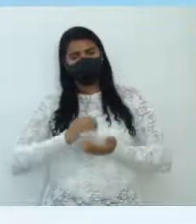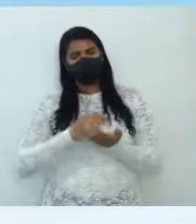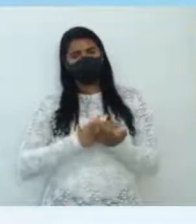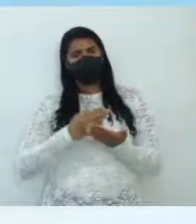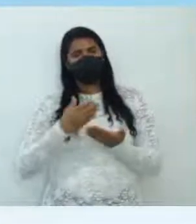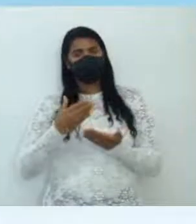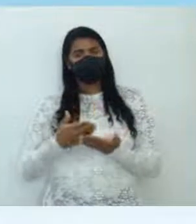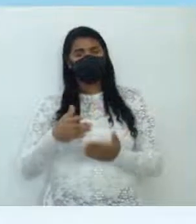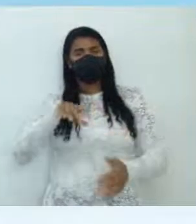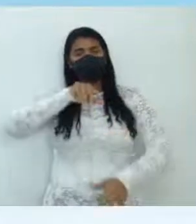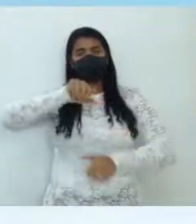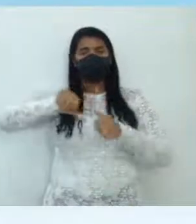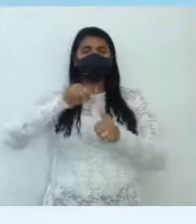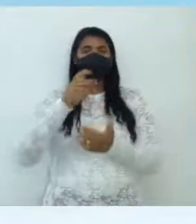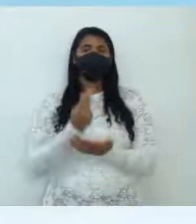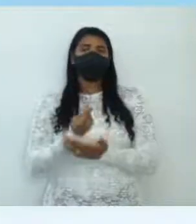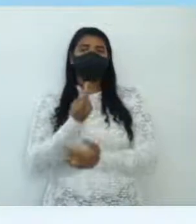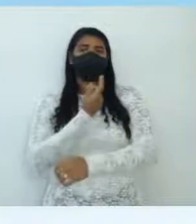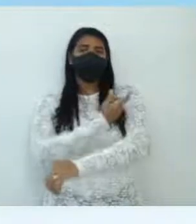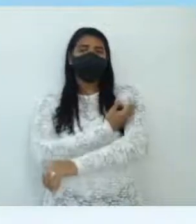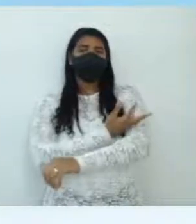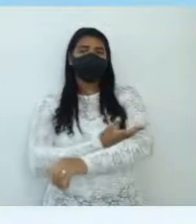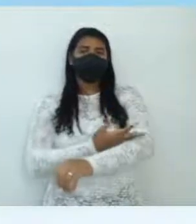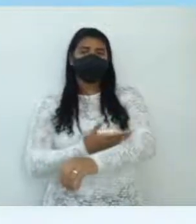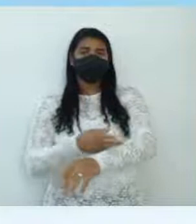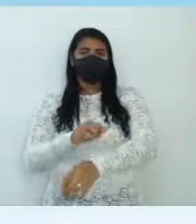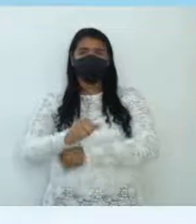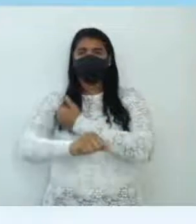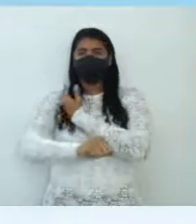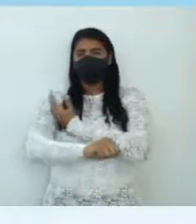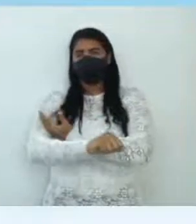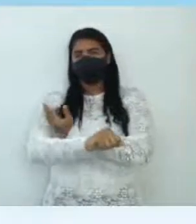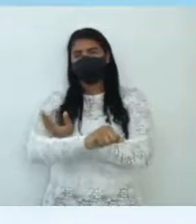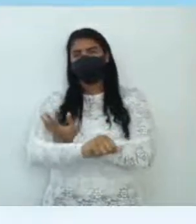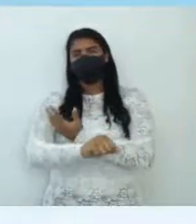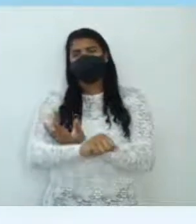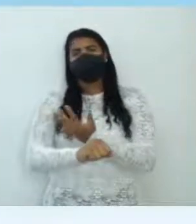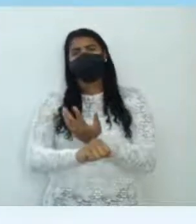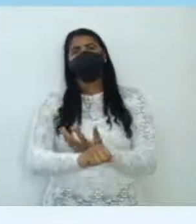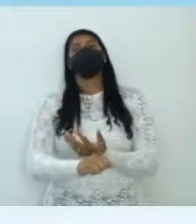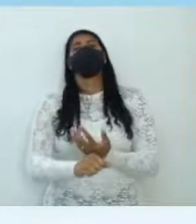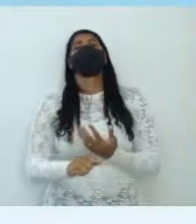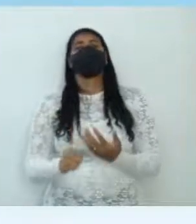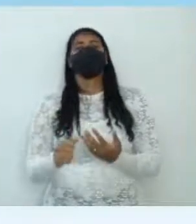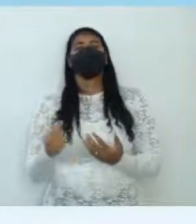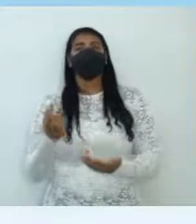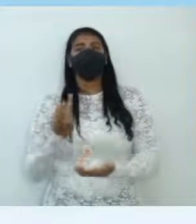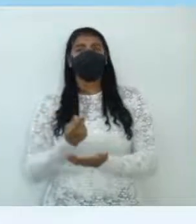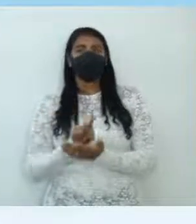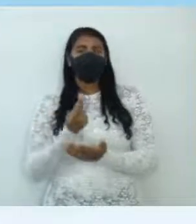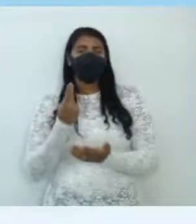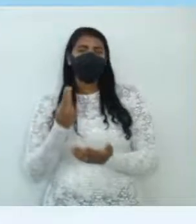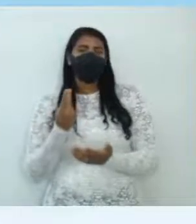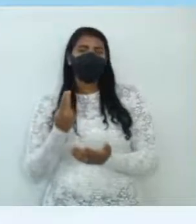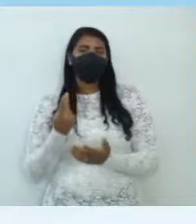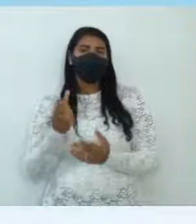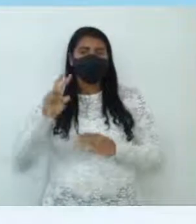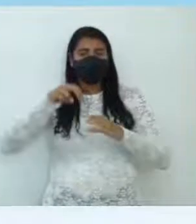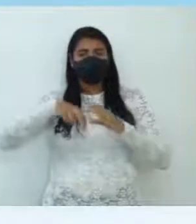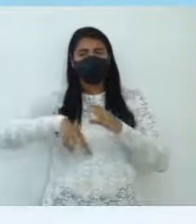principais alterações das paisagens e os impactos que são gerados pela